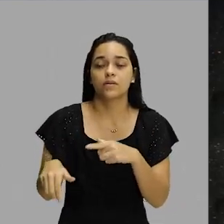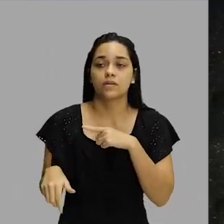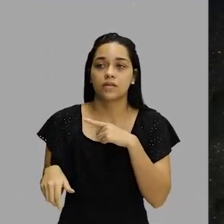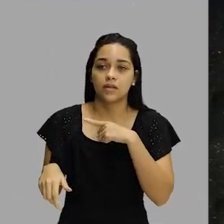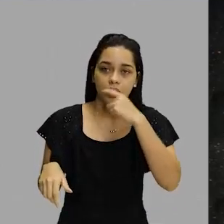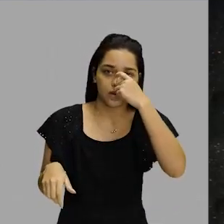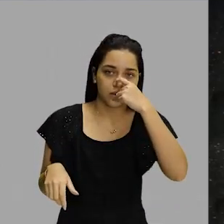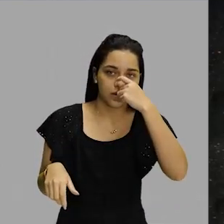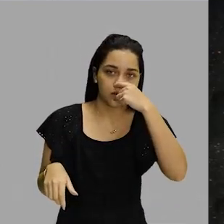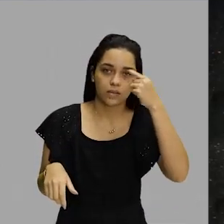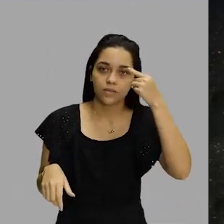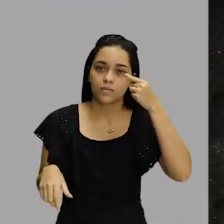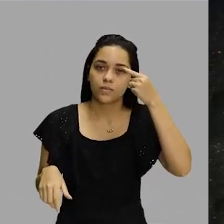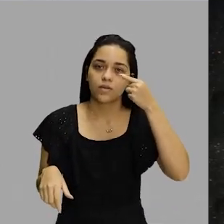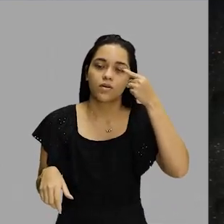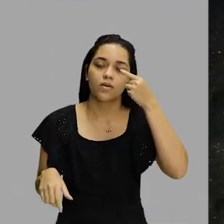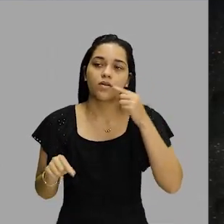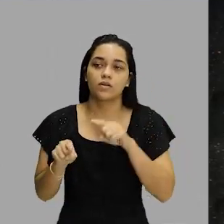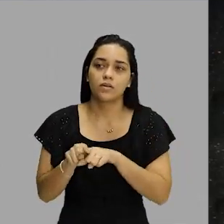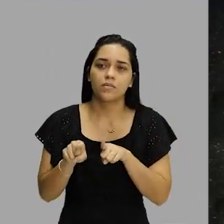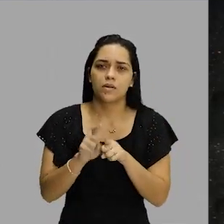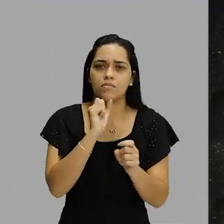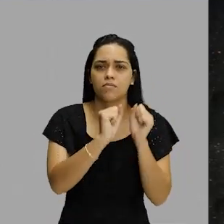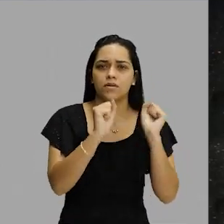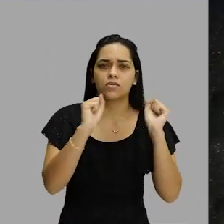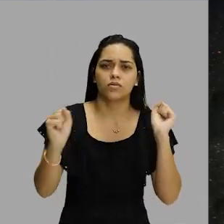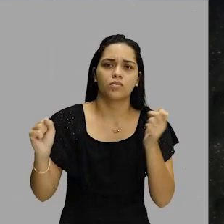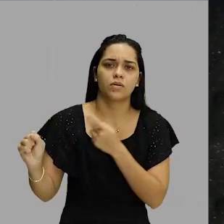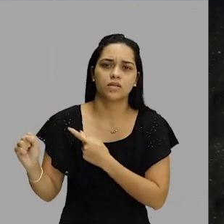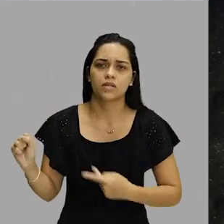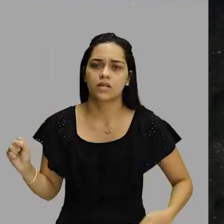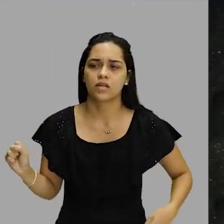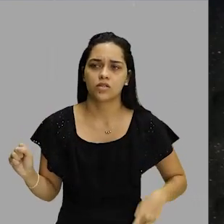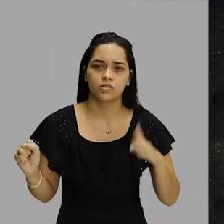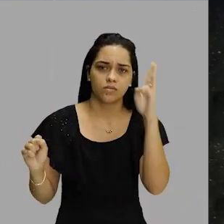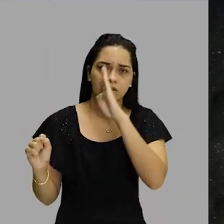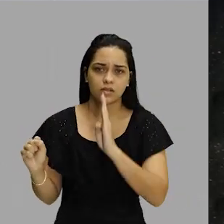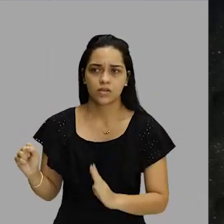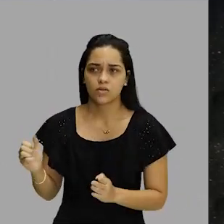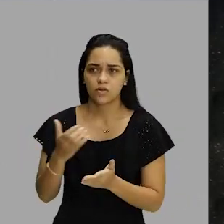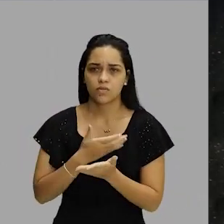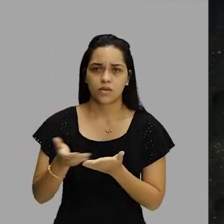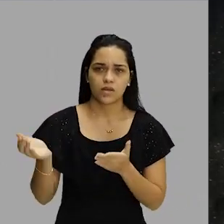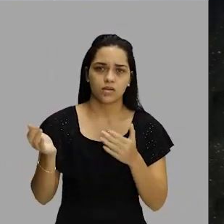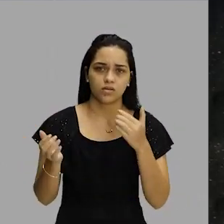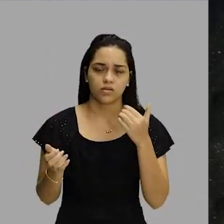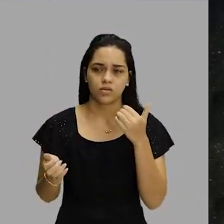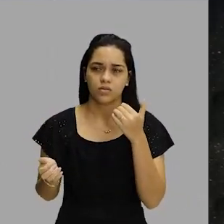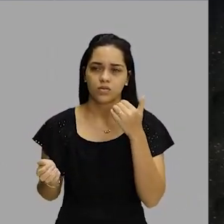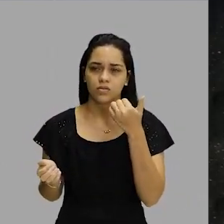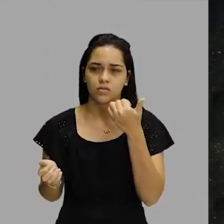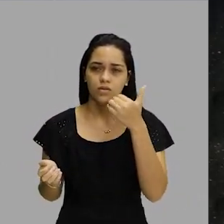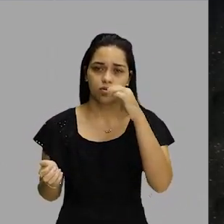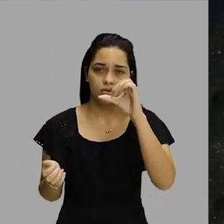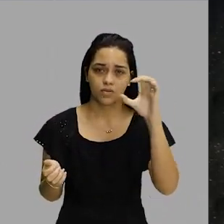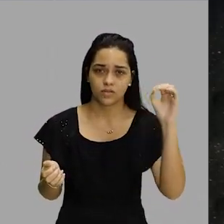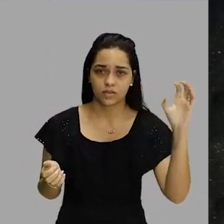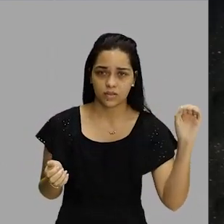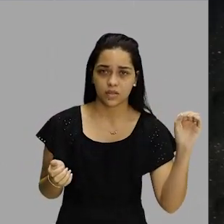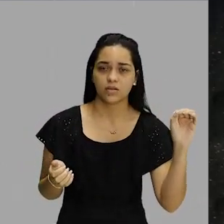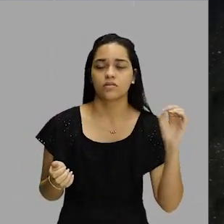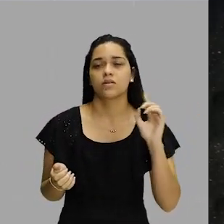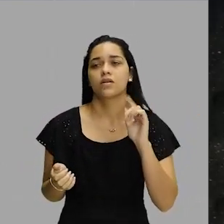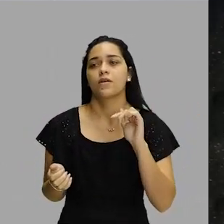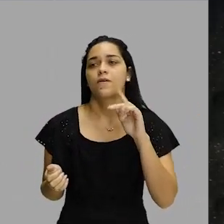da gripe espanhola, inclusive matou um presidente brasileiro no começo dos anos 900, né? 1900,